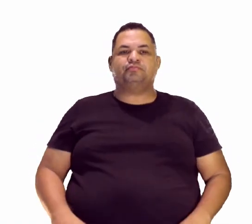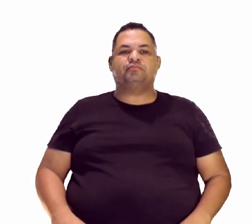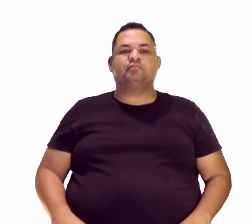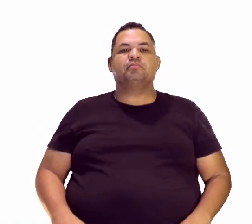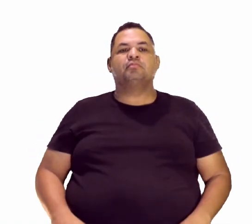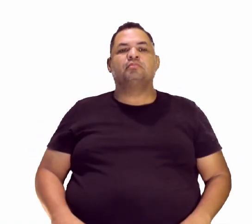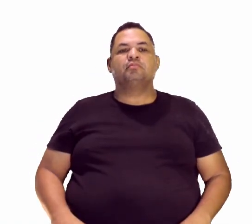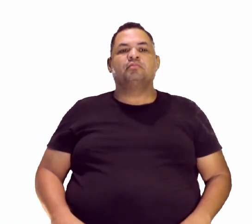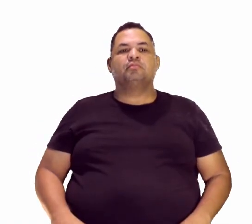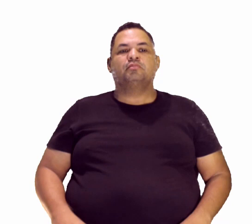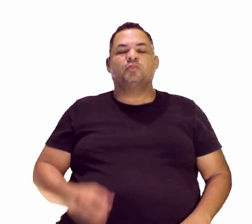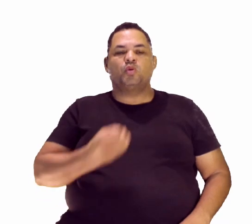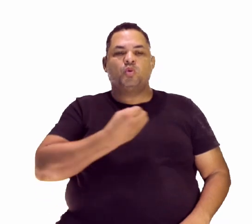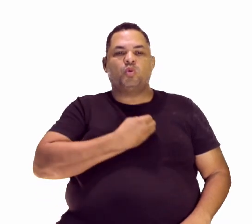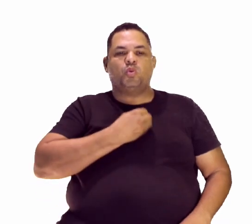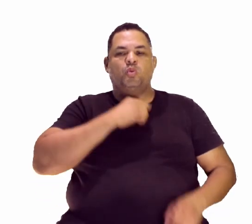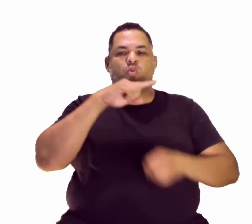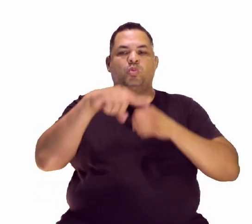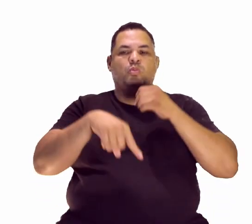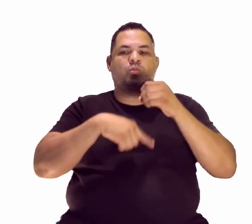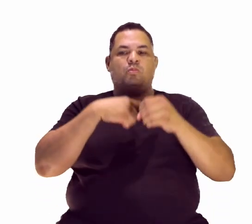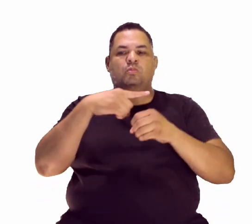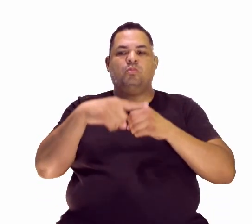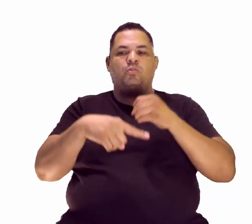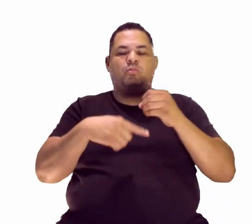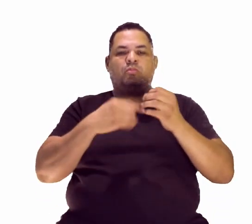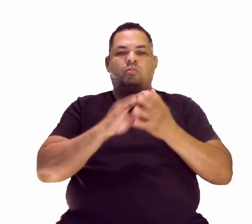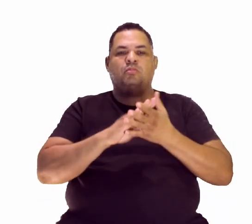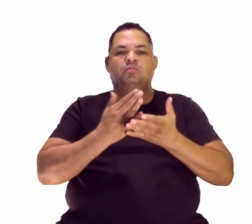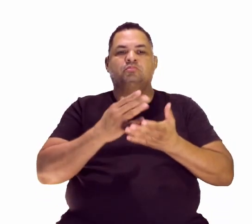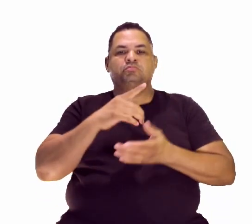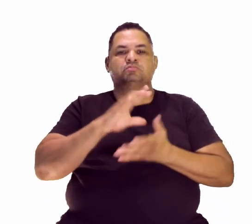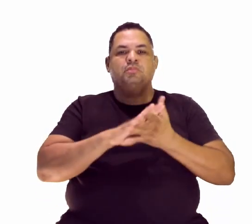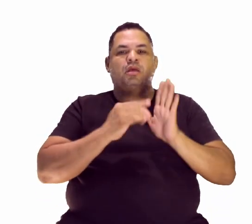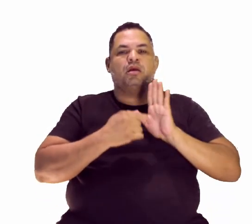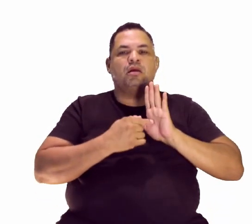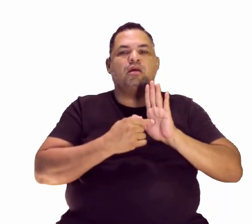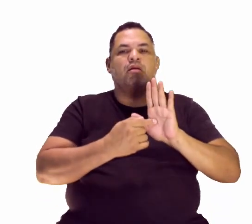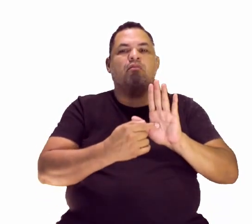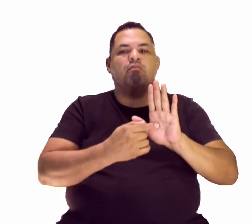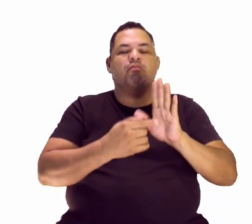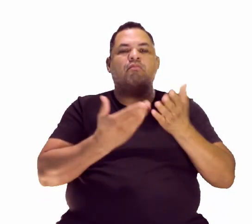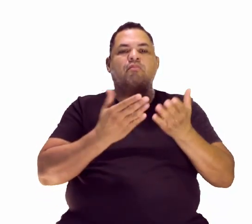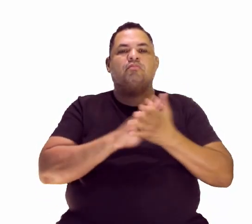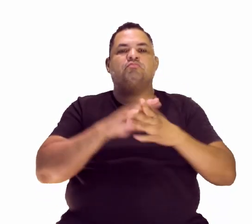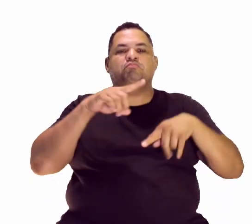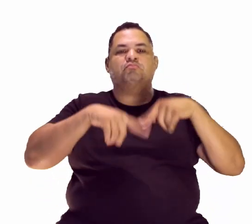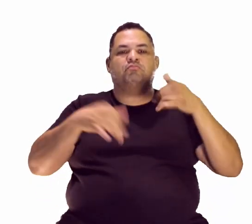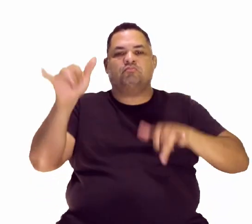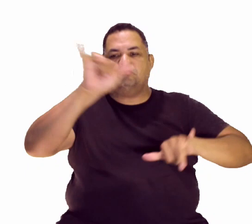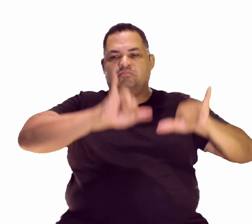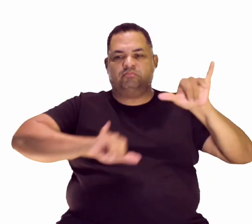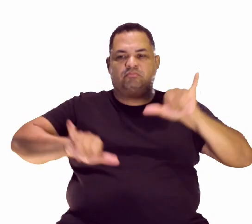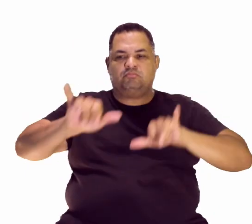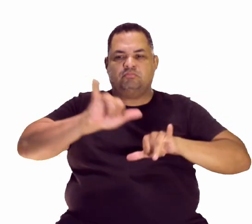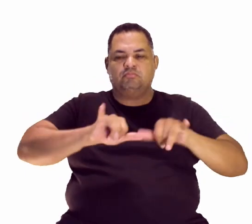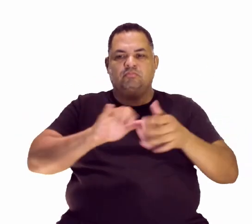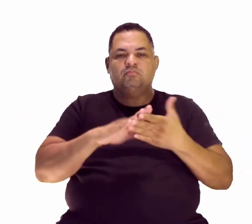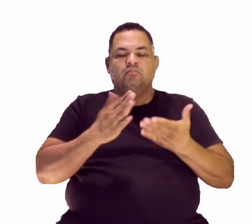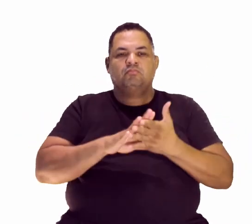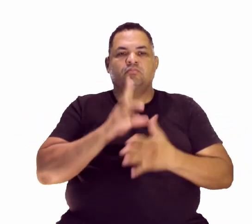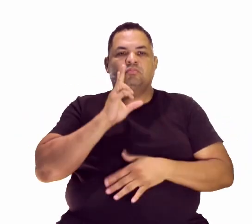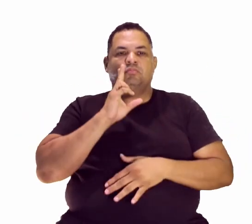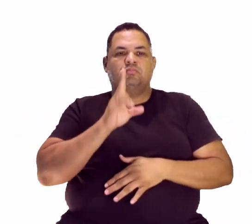significa número atômico, aquele número que identifica os elementos químicos, né? E que é